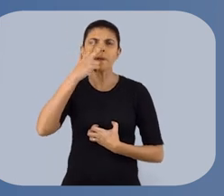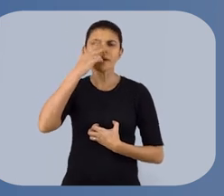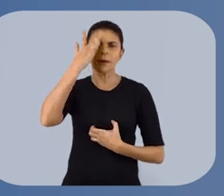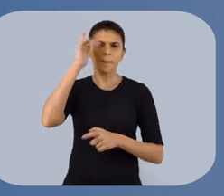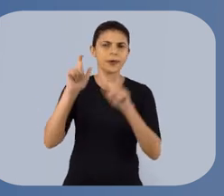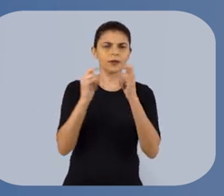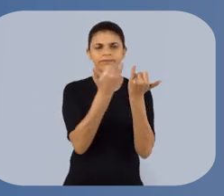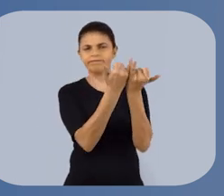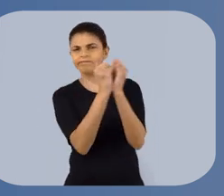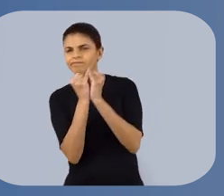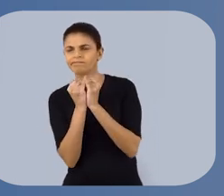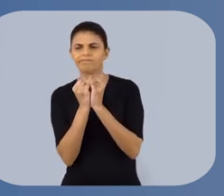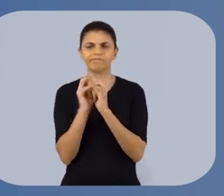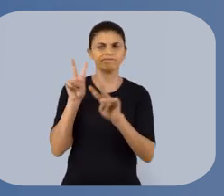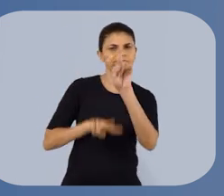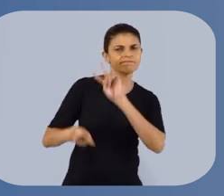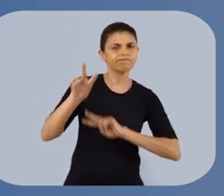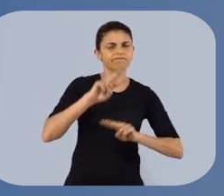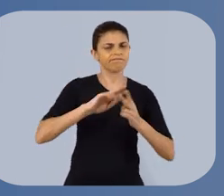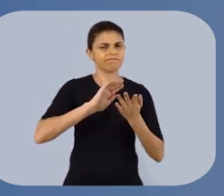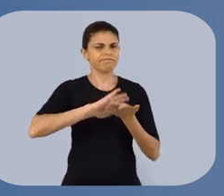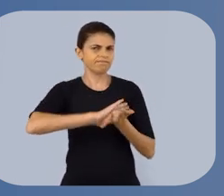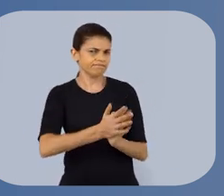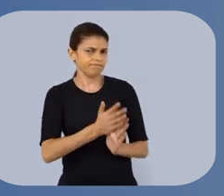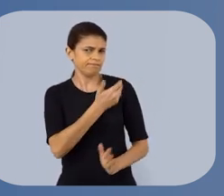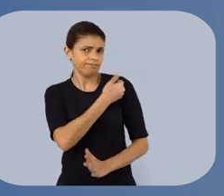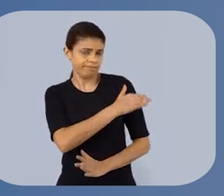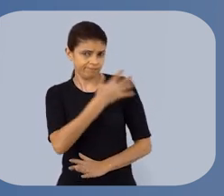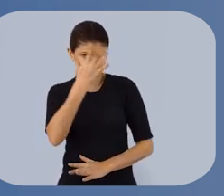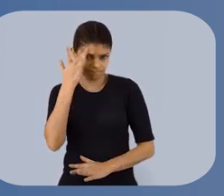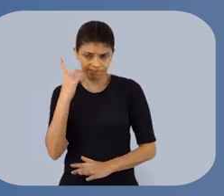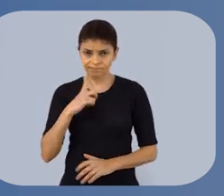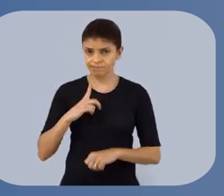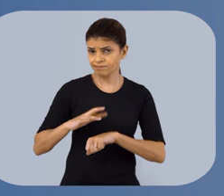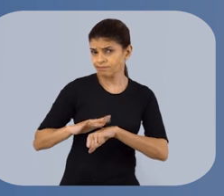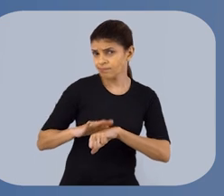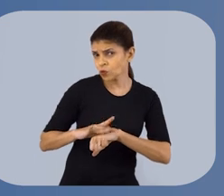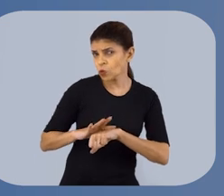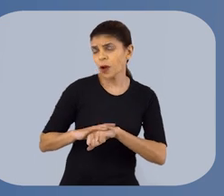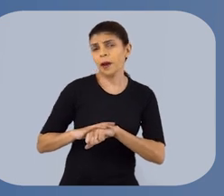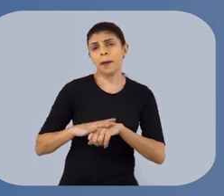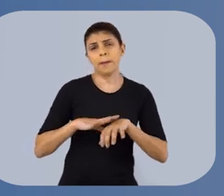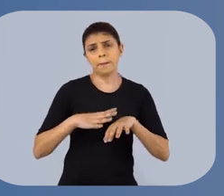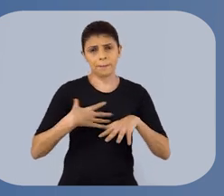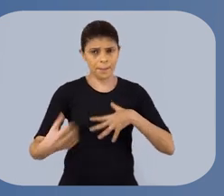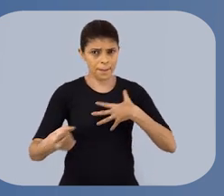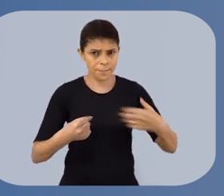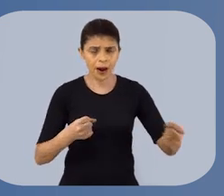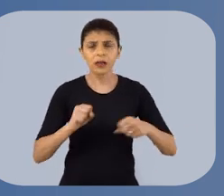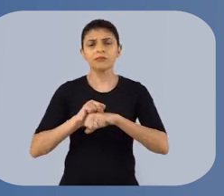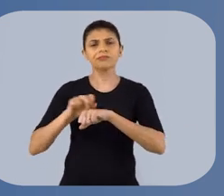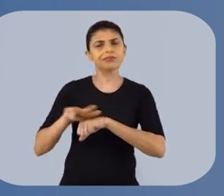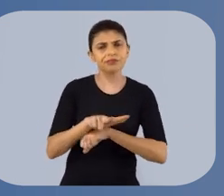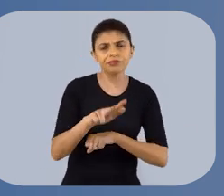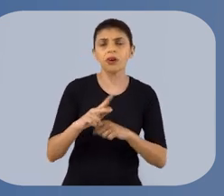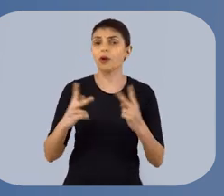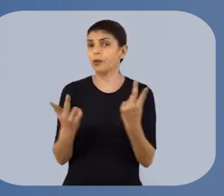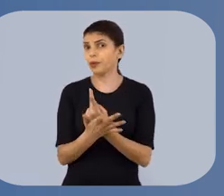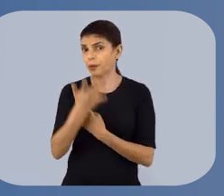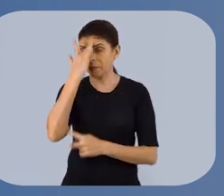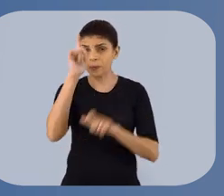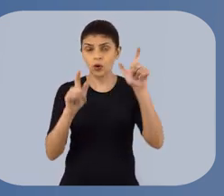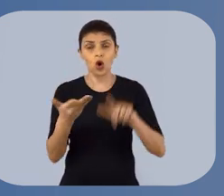de discriminação em relação à pessoa que é portadora de uma doença infecciosa, quer seja pelos